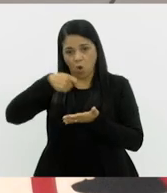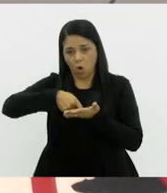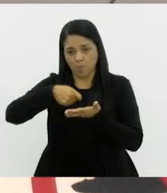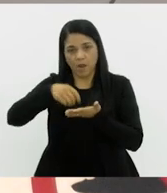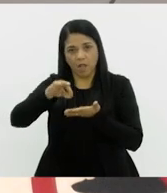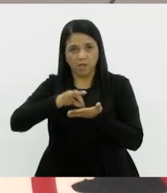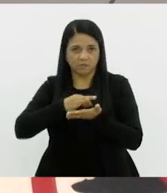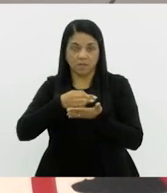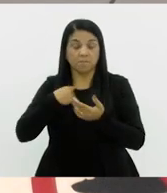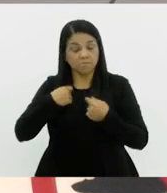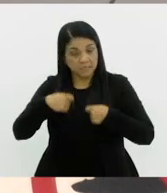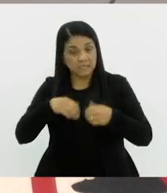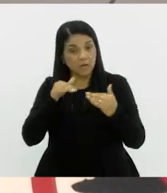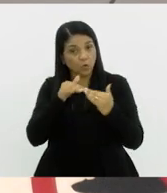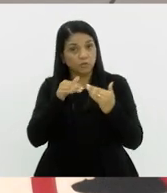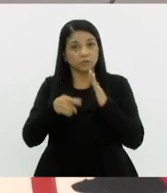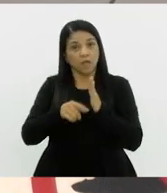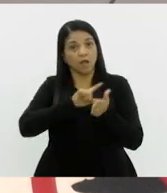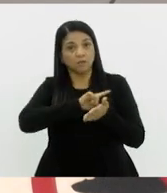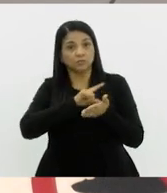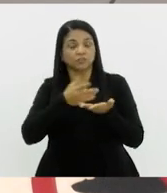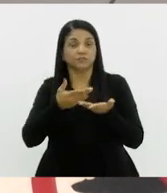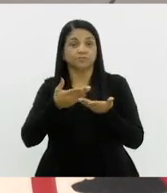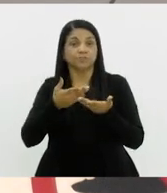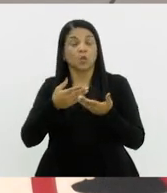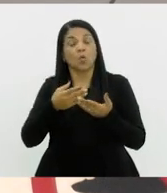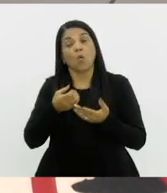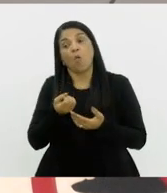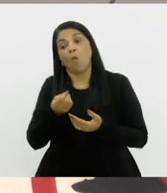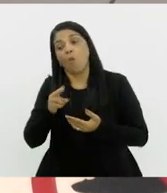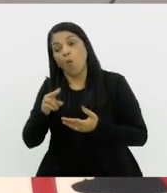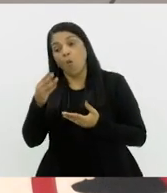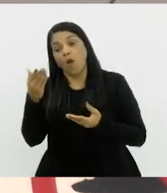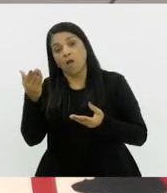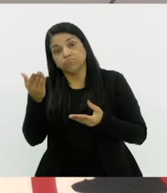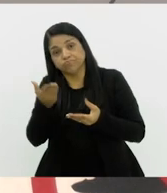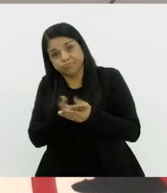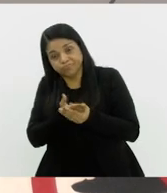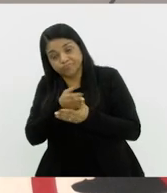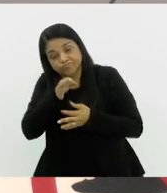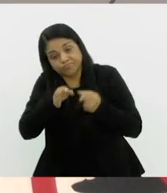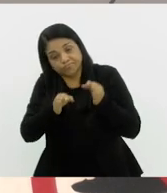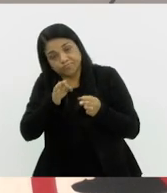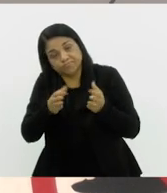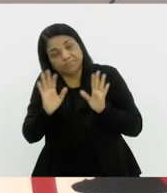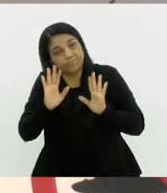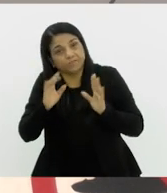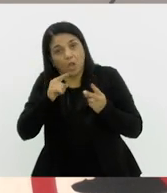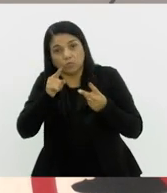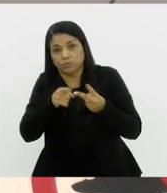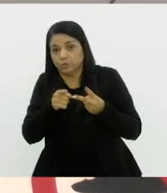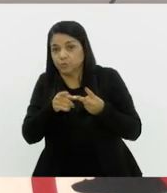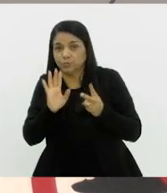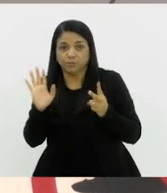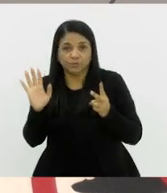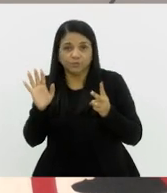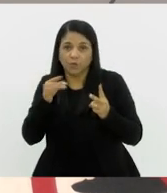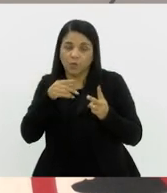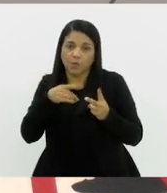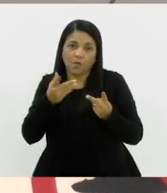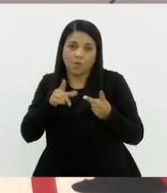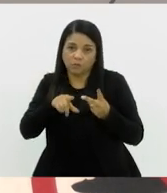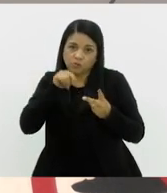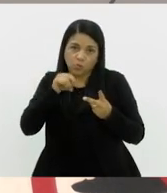se concordar. Se não concordar, a justiça é o caminho. Judicial, isso. A justiça é o caminho. A justiça funciona para